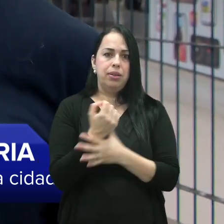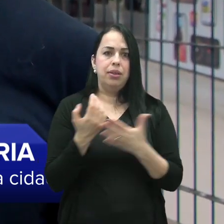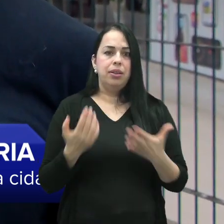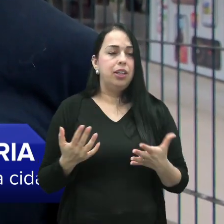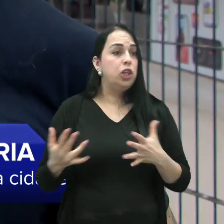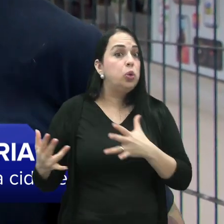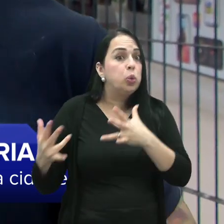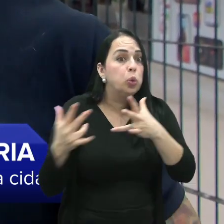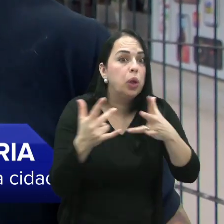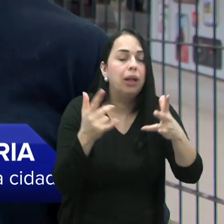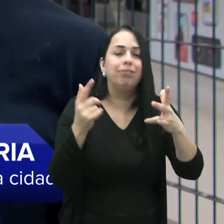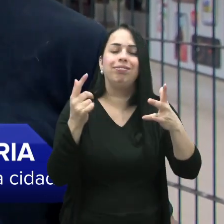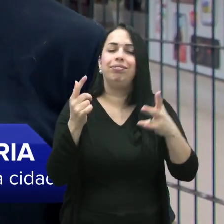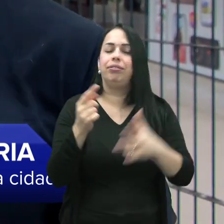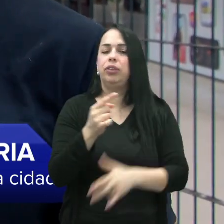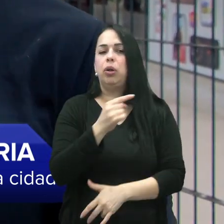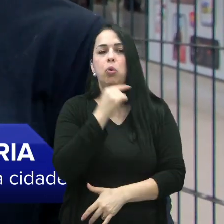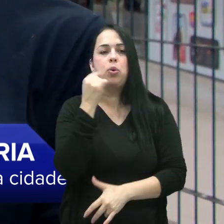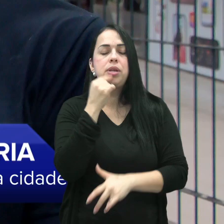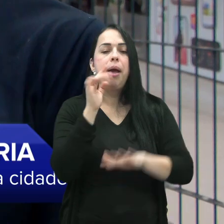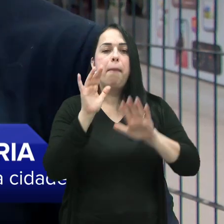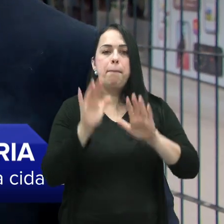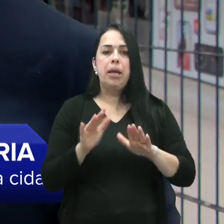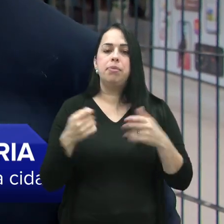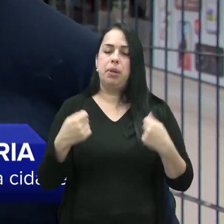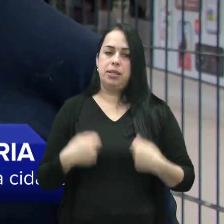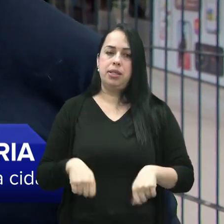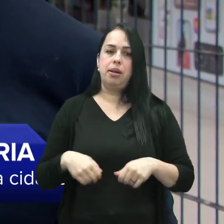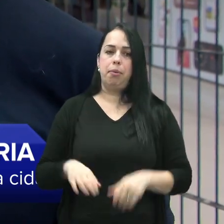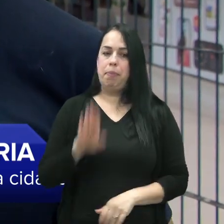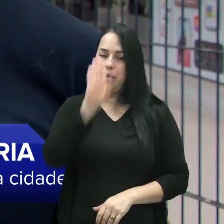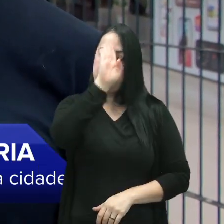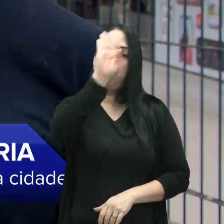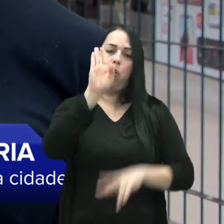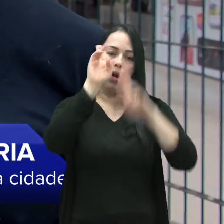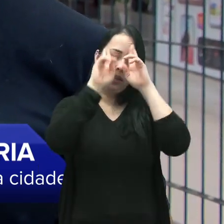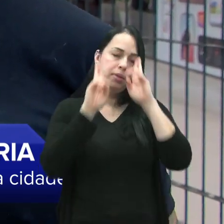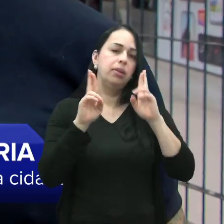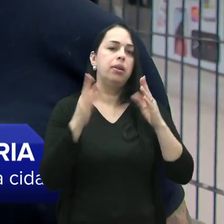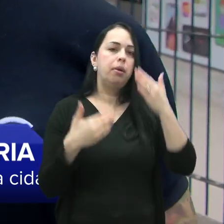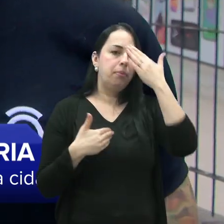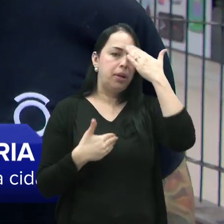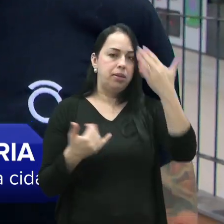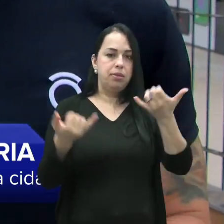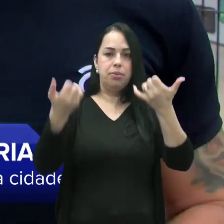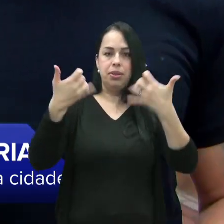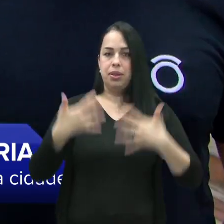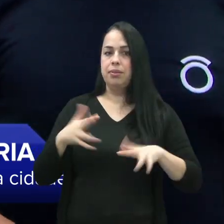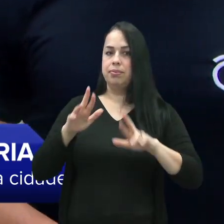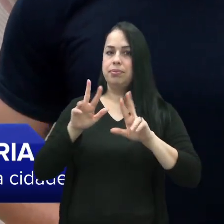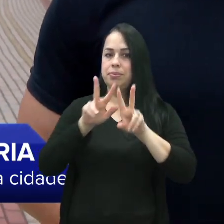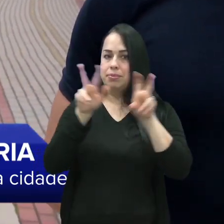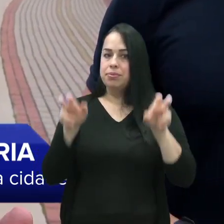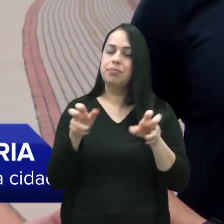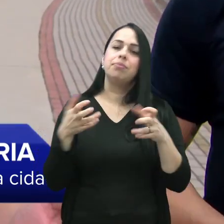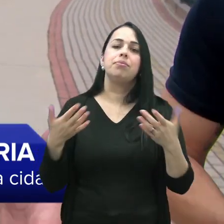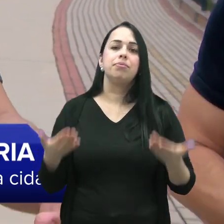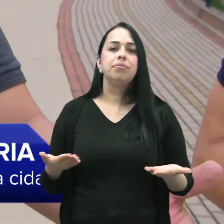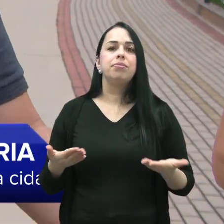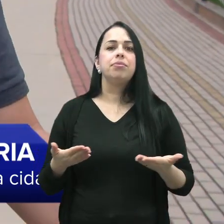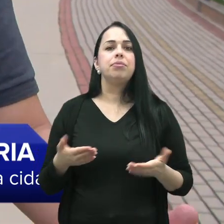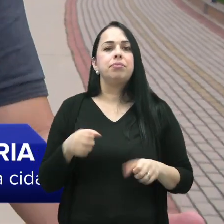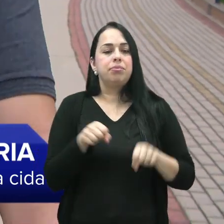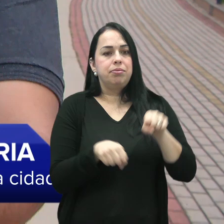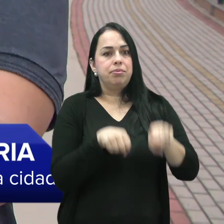para ter ciclovia em todo lugar, por isso o bom senso e o respeito precisam prevalecer. Tá certo, obrigado, Paulo, pelas suas informações. É isso,